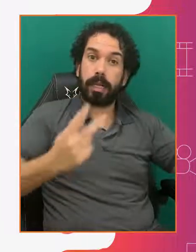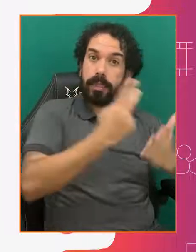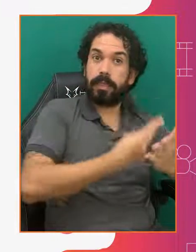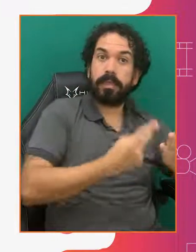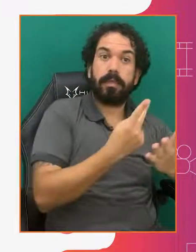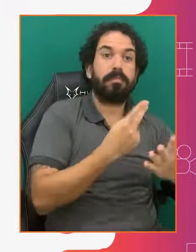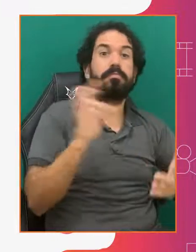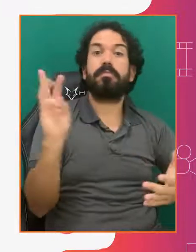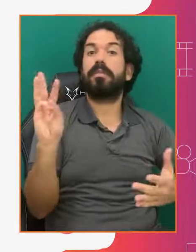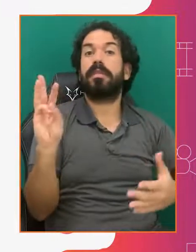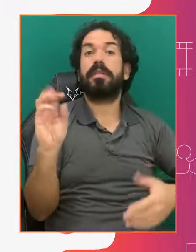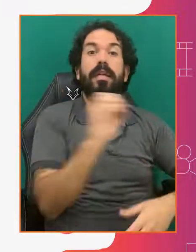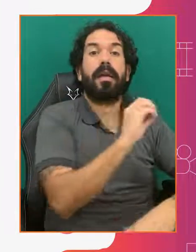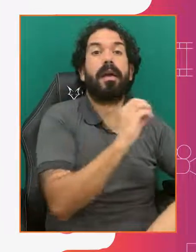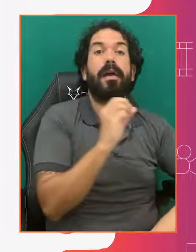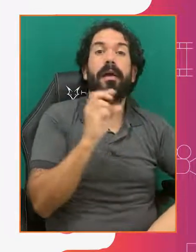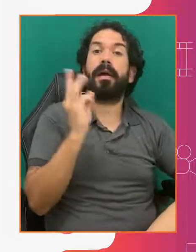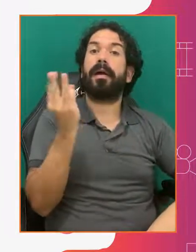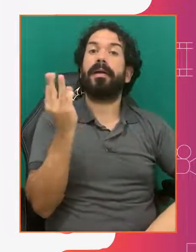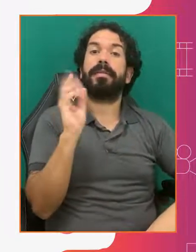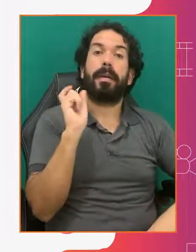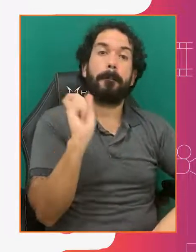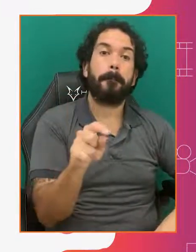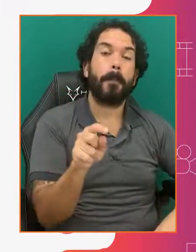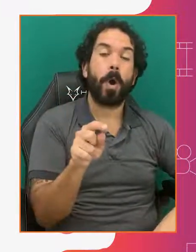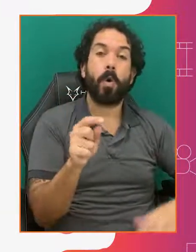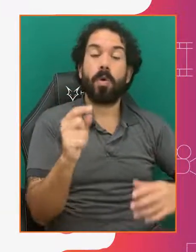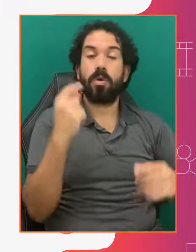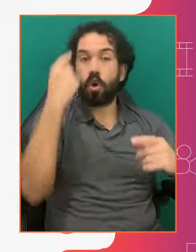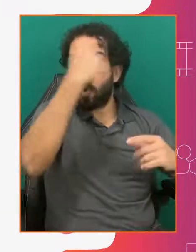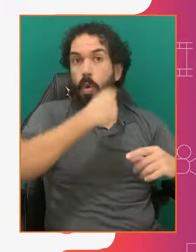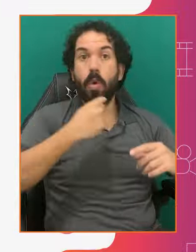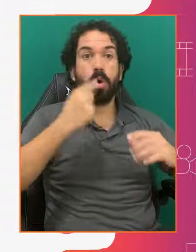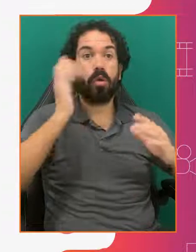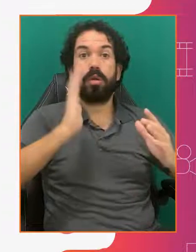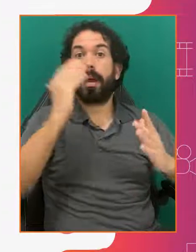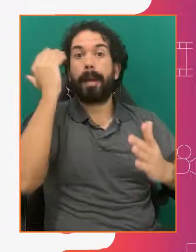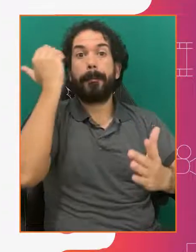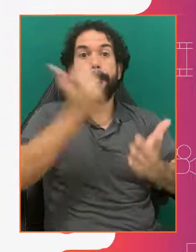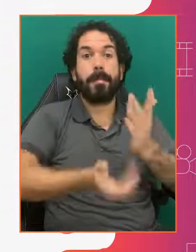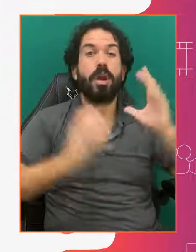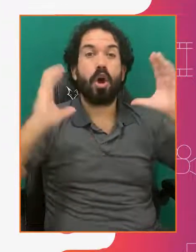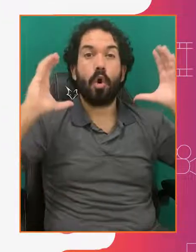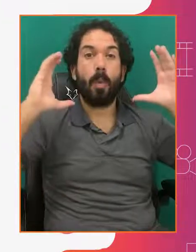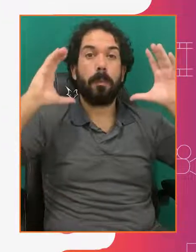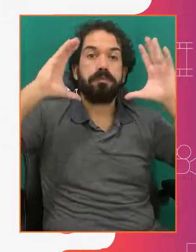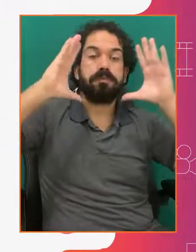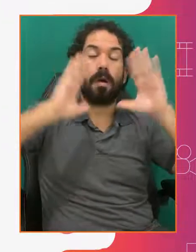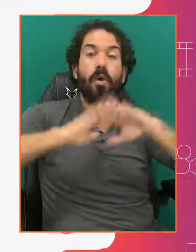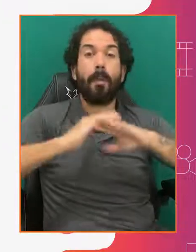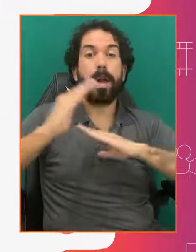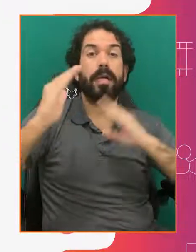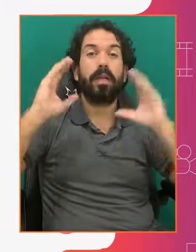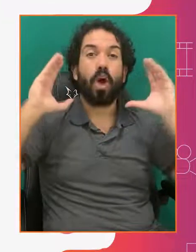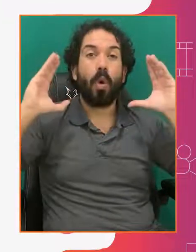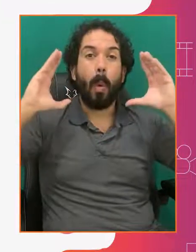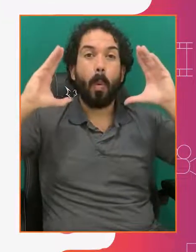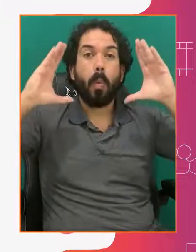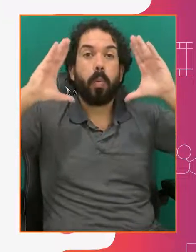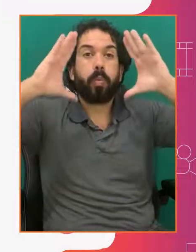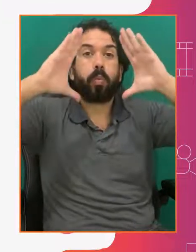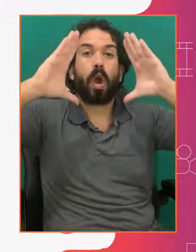lá no desenho 300, 3000, o rosto já tinha perdido a proporção, já estava mais